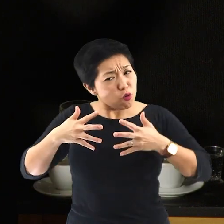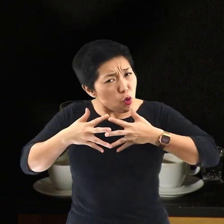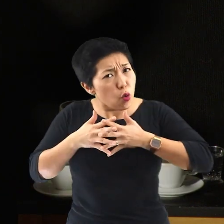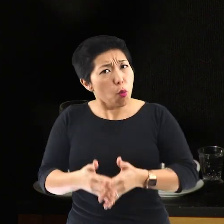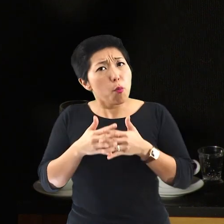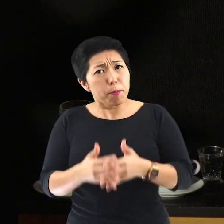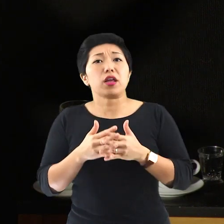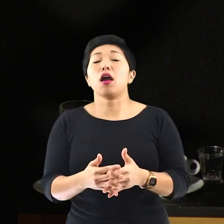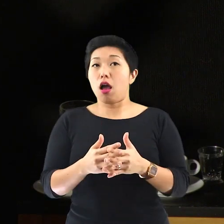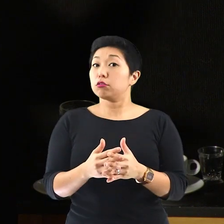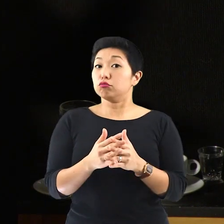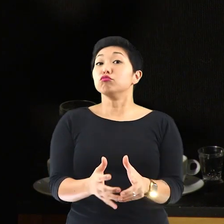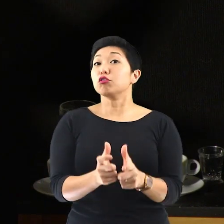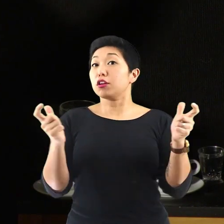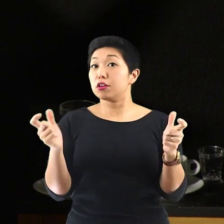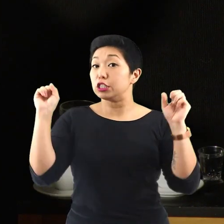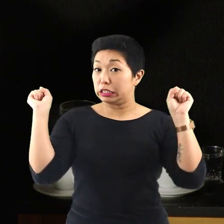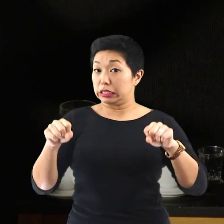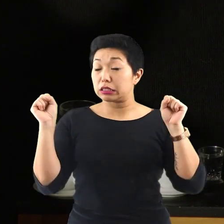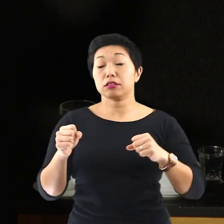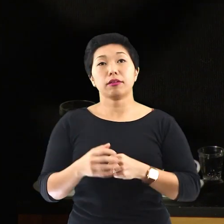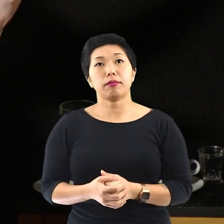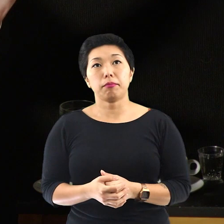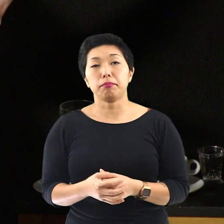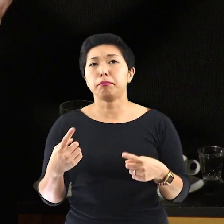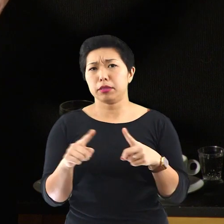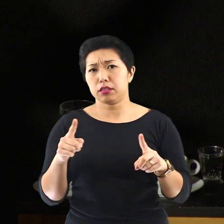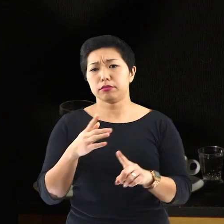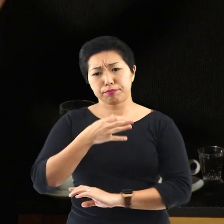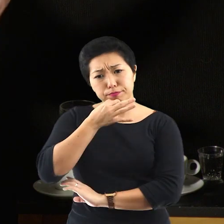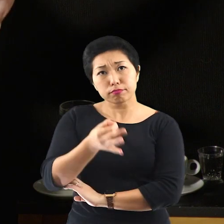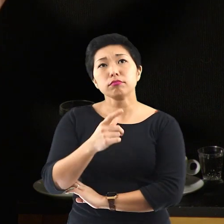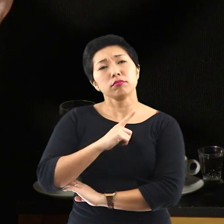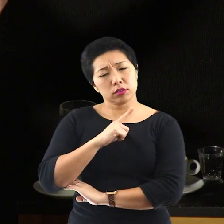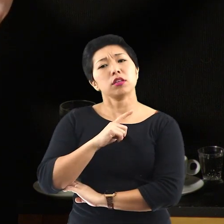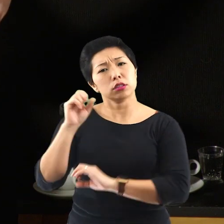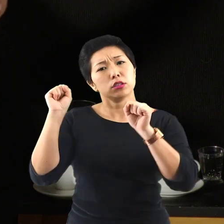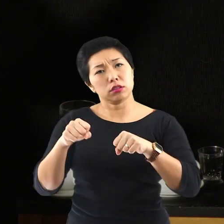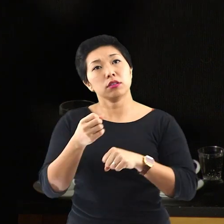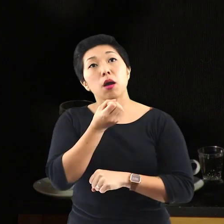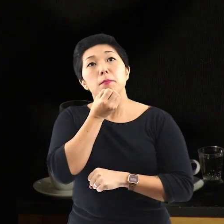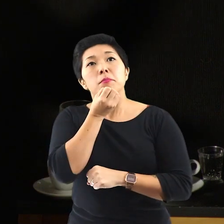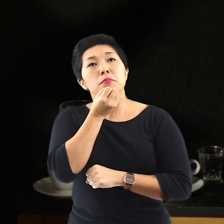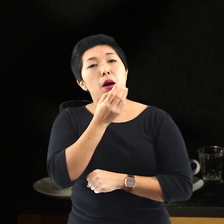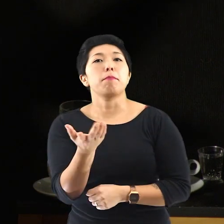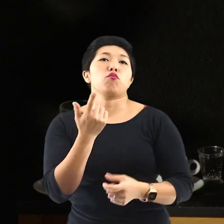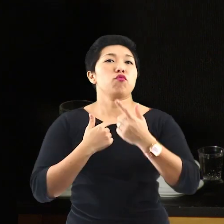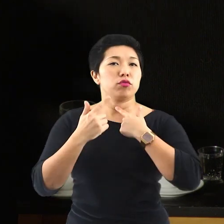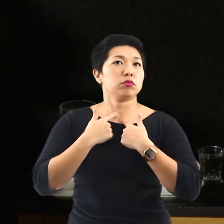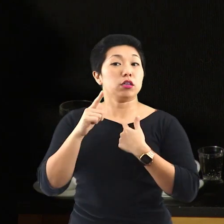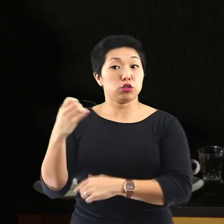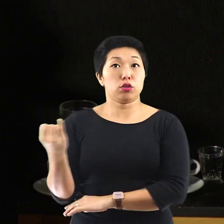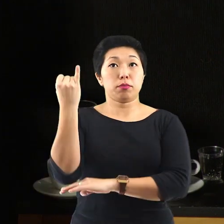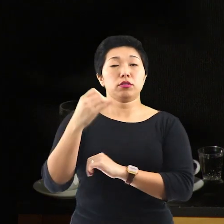de complexidade imenso, né? Então, para se montar. Mas eu acho que existe a boa intenção, e isso é uma coisa